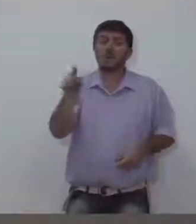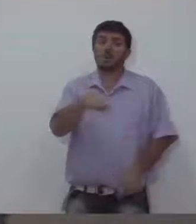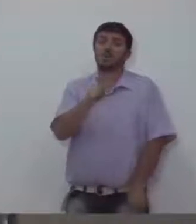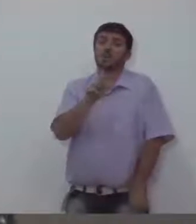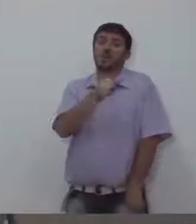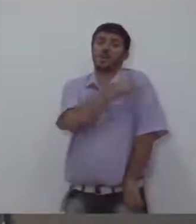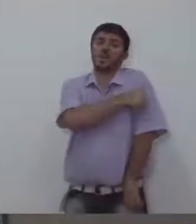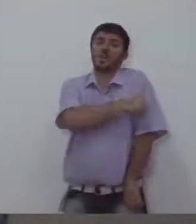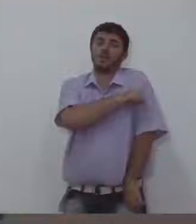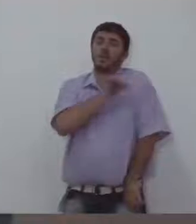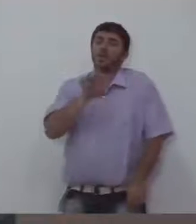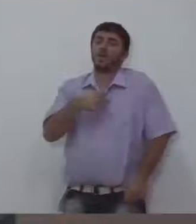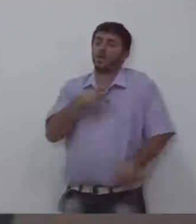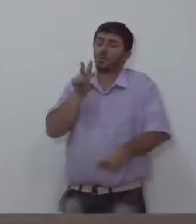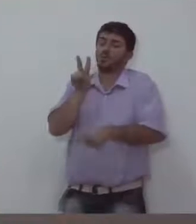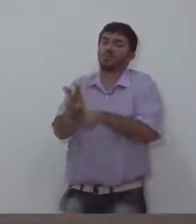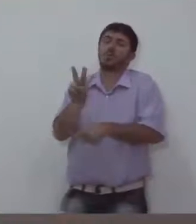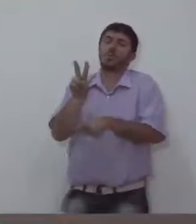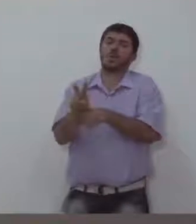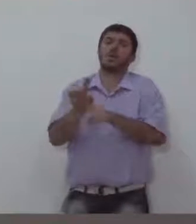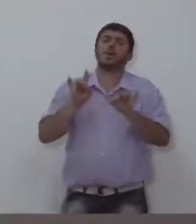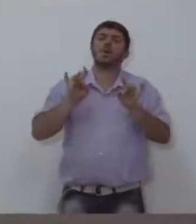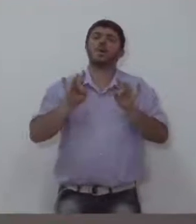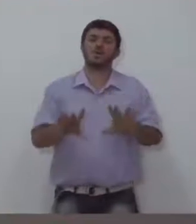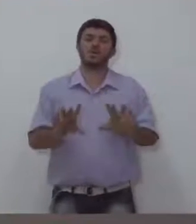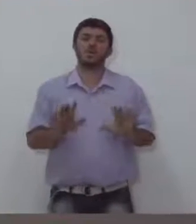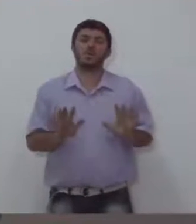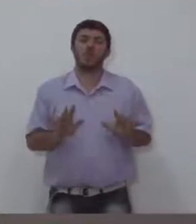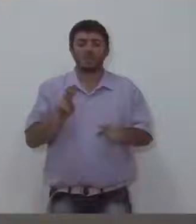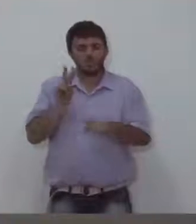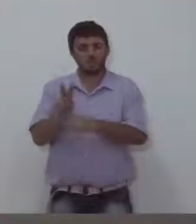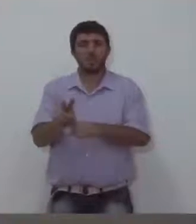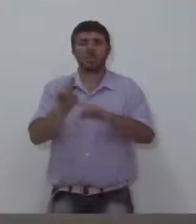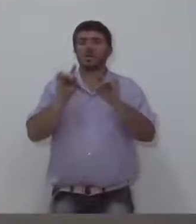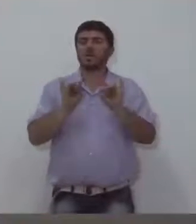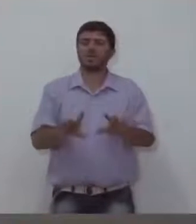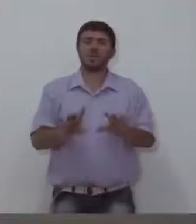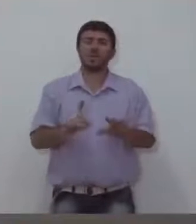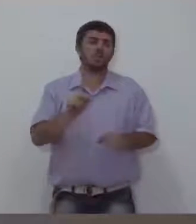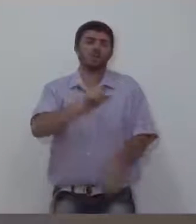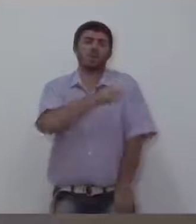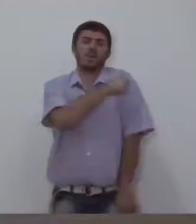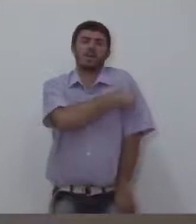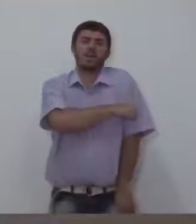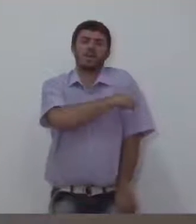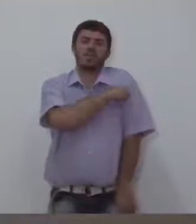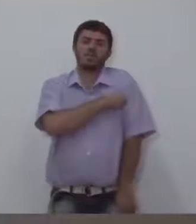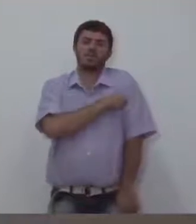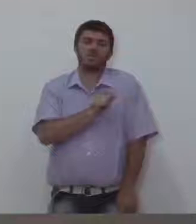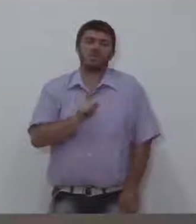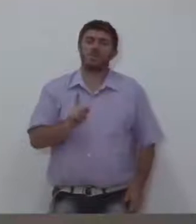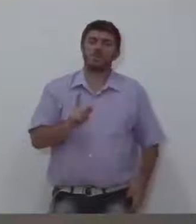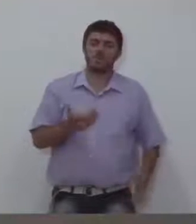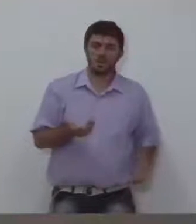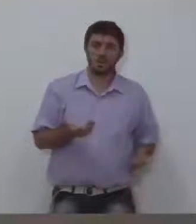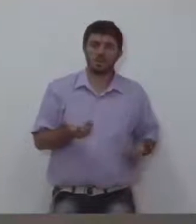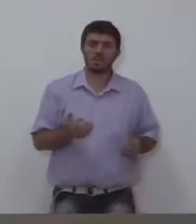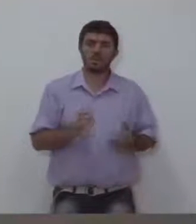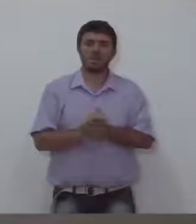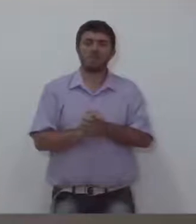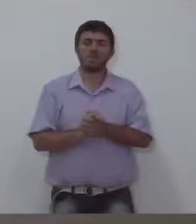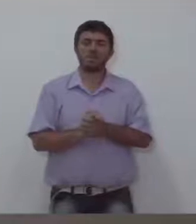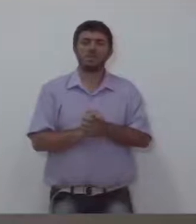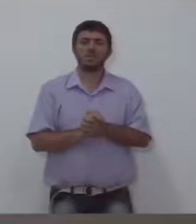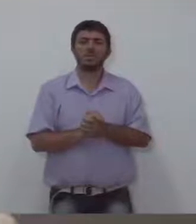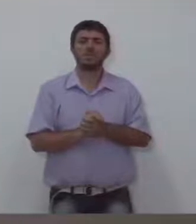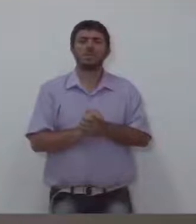O cuidador, ele tem a função literal de cuidar do idoso. Um dos casos que foi apresentado, um dos estudos de caso, não